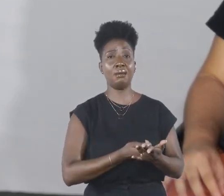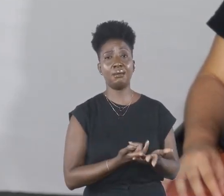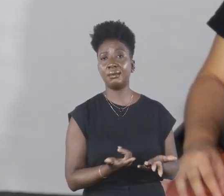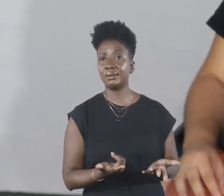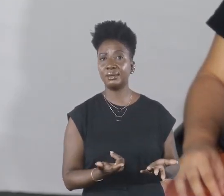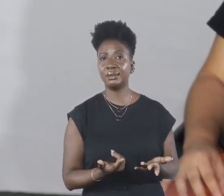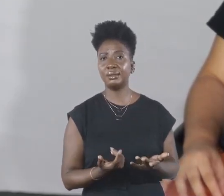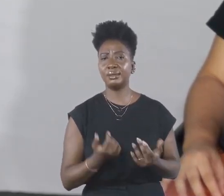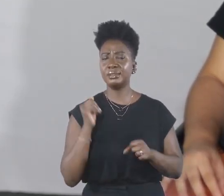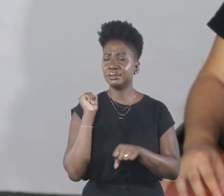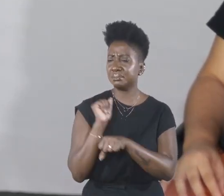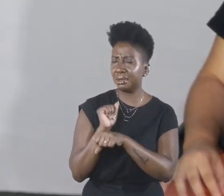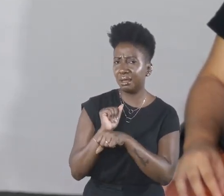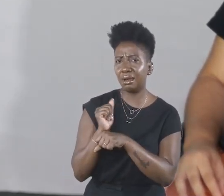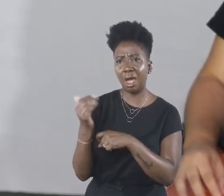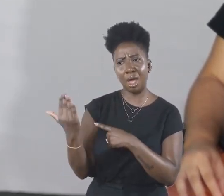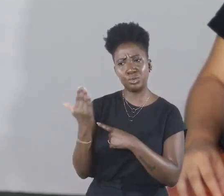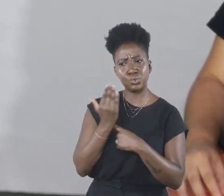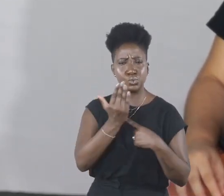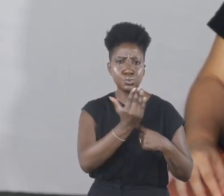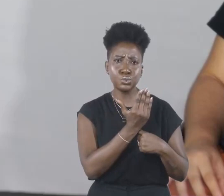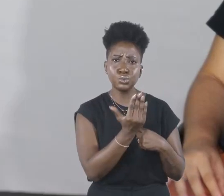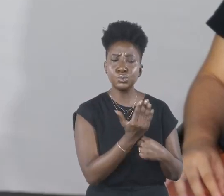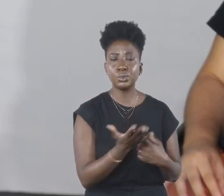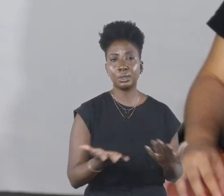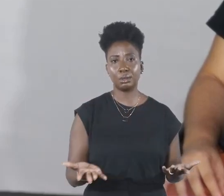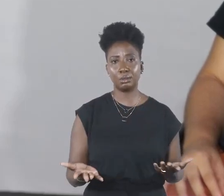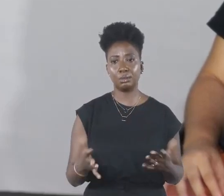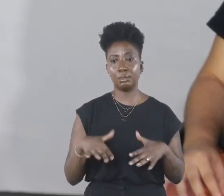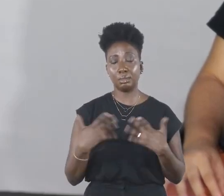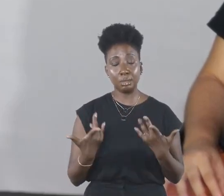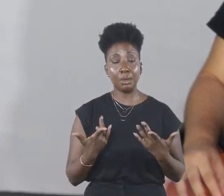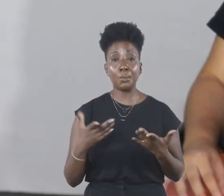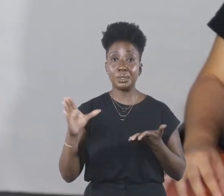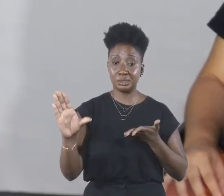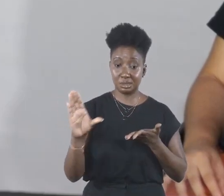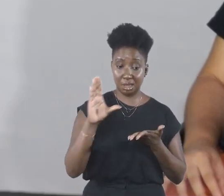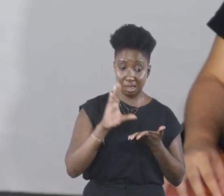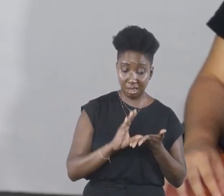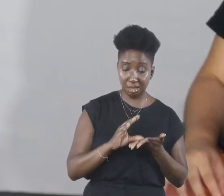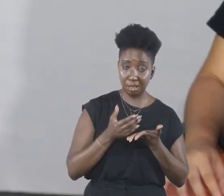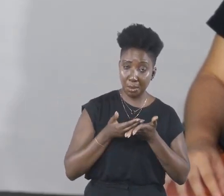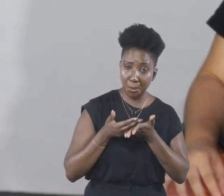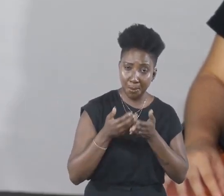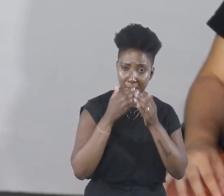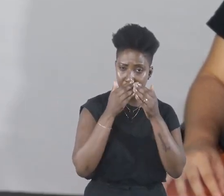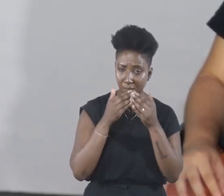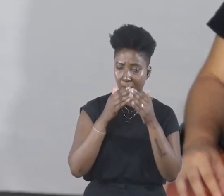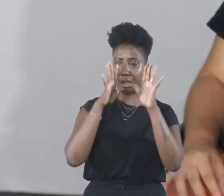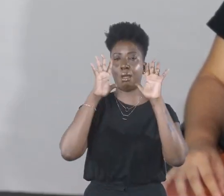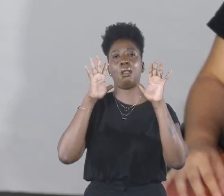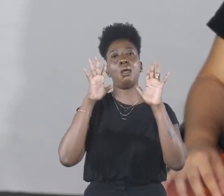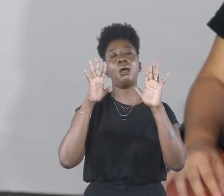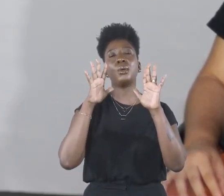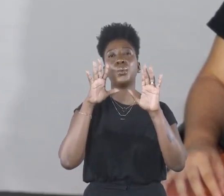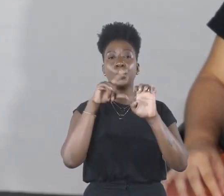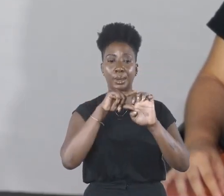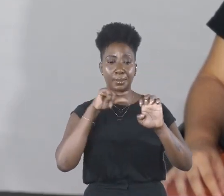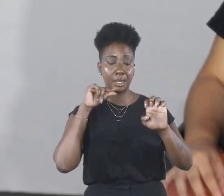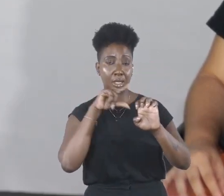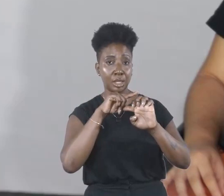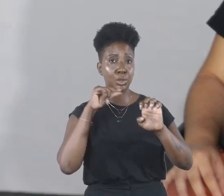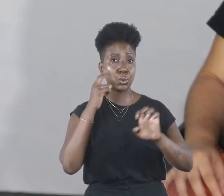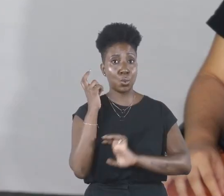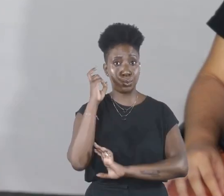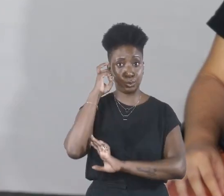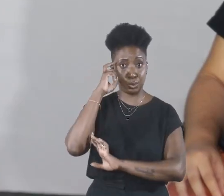contas. Ninguém não quer ficar esperando ajuda todos os dias. Então, as questões de renda, essa parte de momento está claro, o empreendedor cultural se